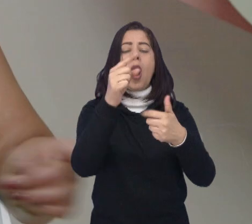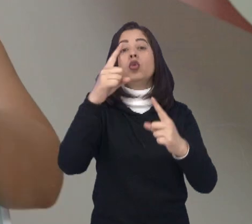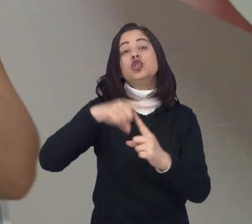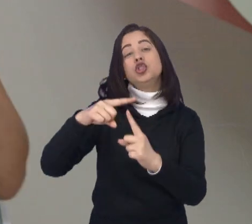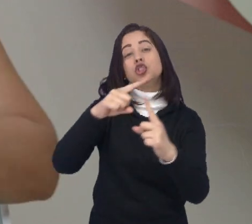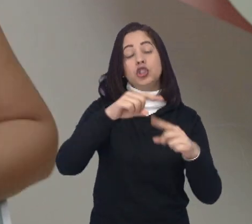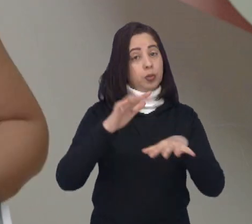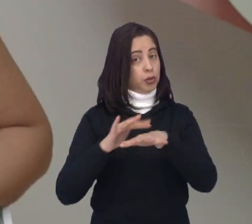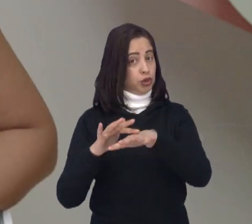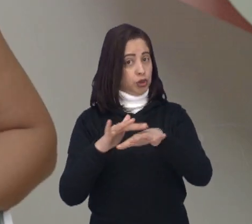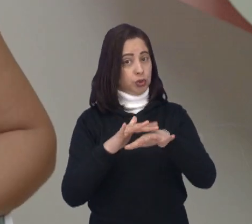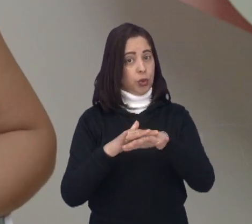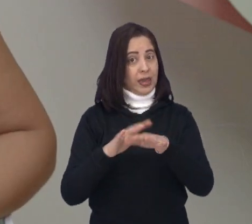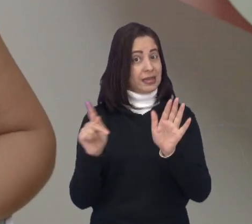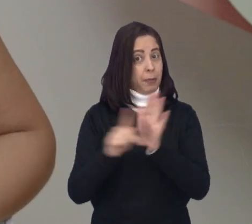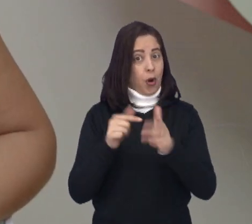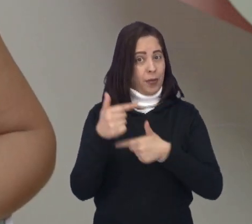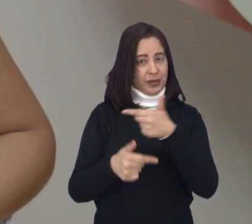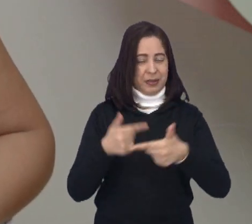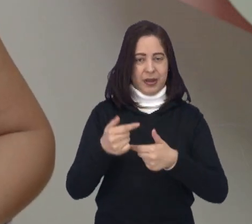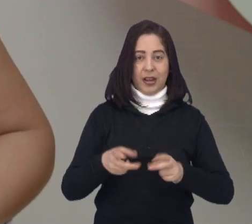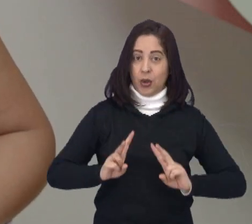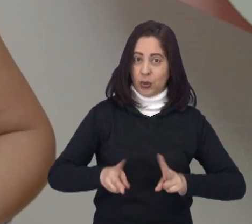ocupacionais. Então fica aí que a gente já volta.